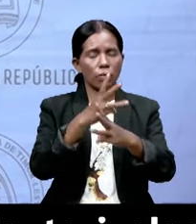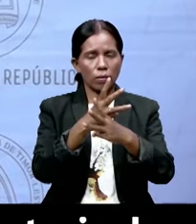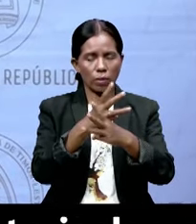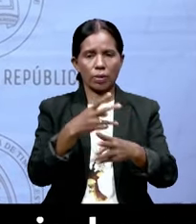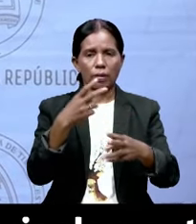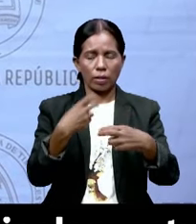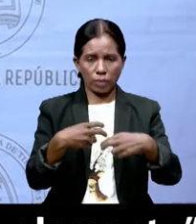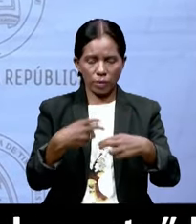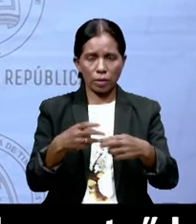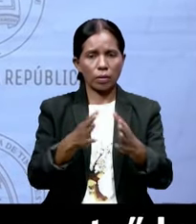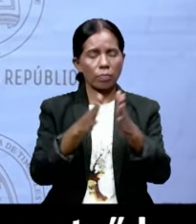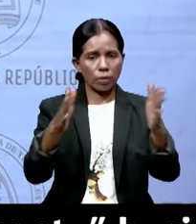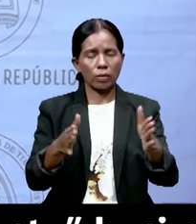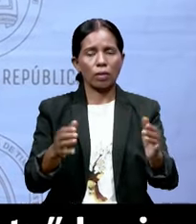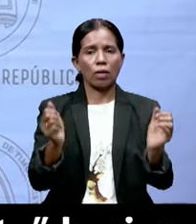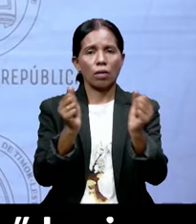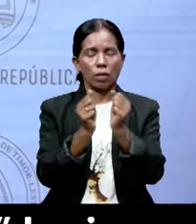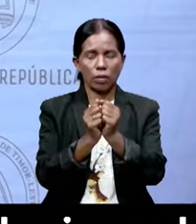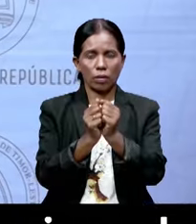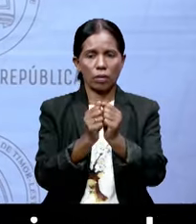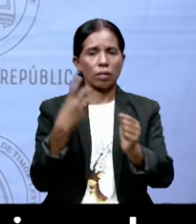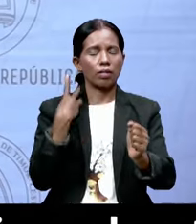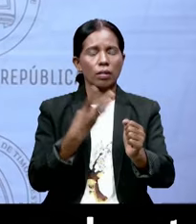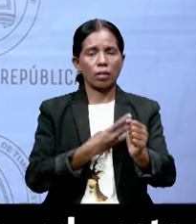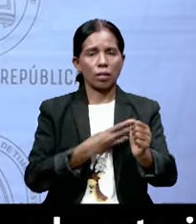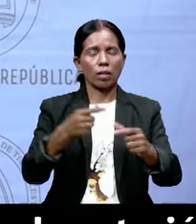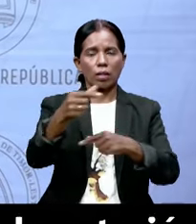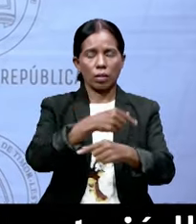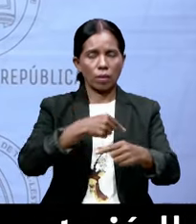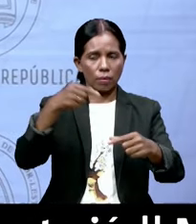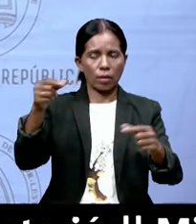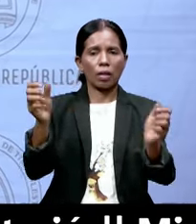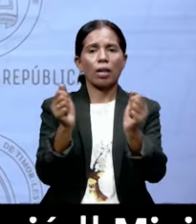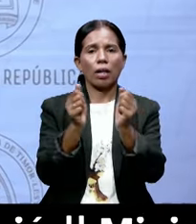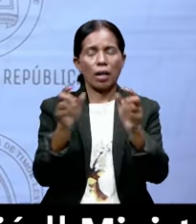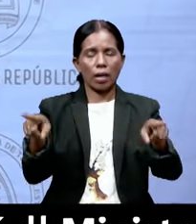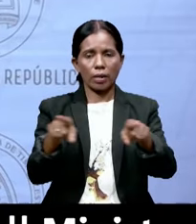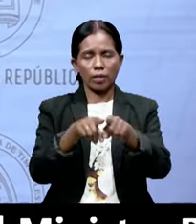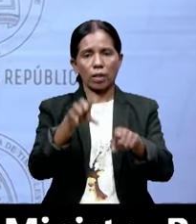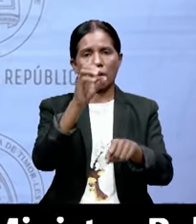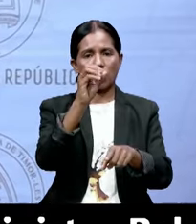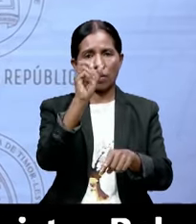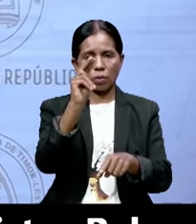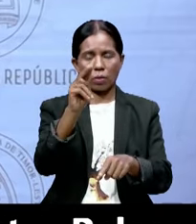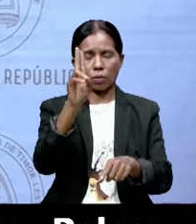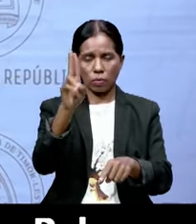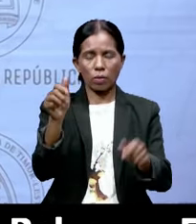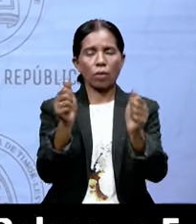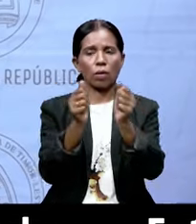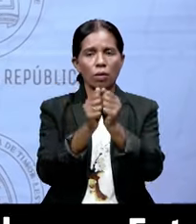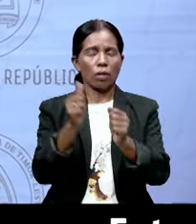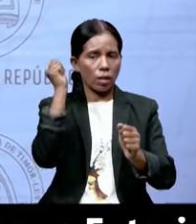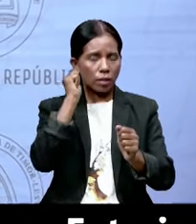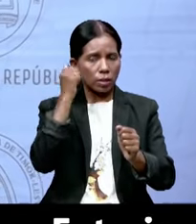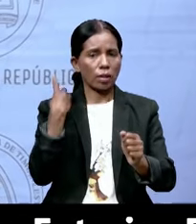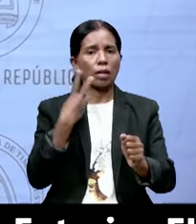O papel da arquitetura global nessa ONU no ASEAN e vamos concorrer com